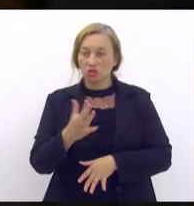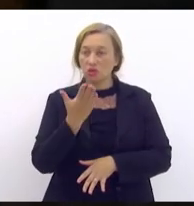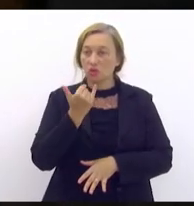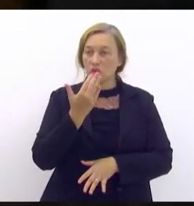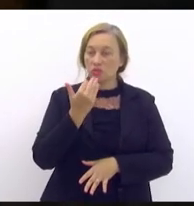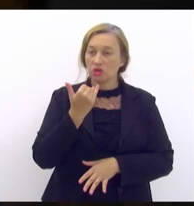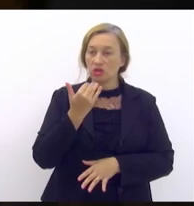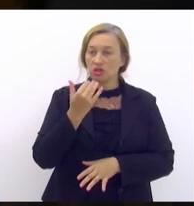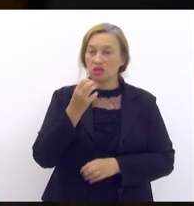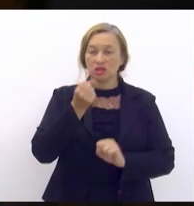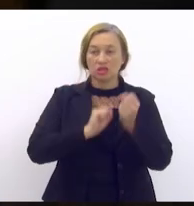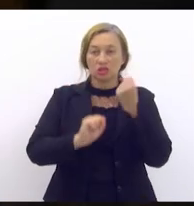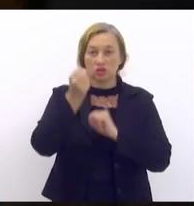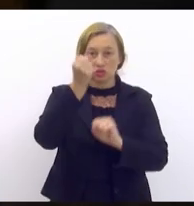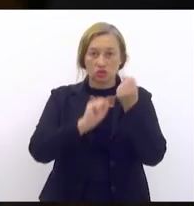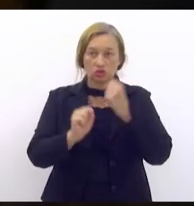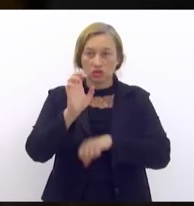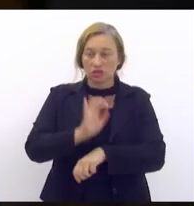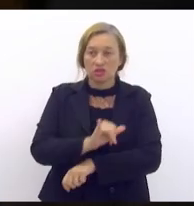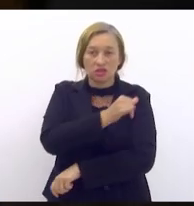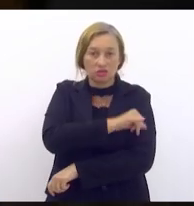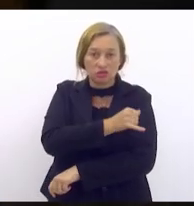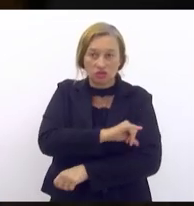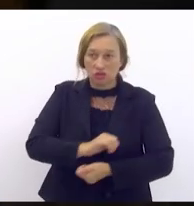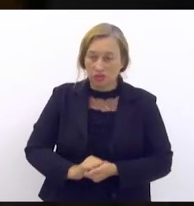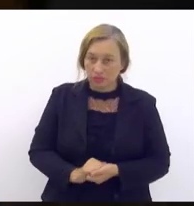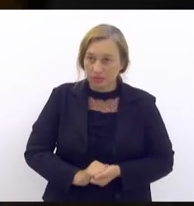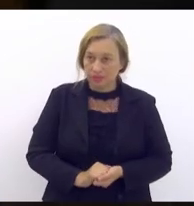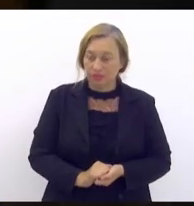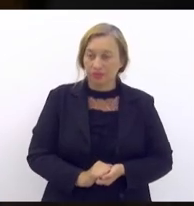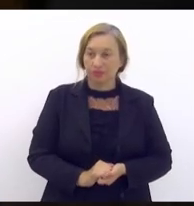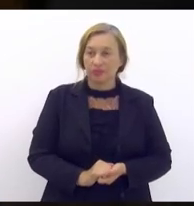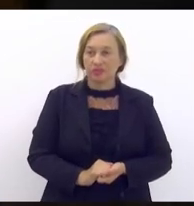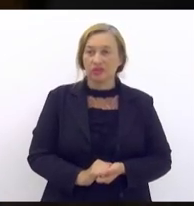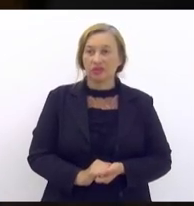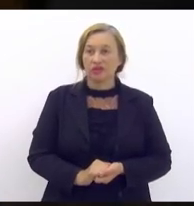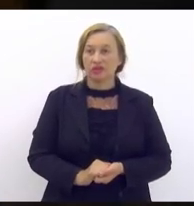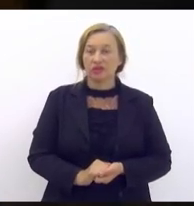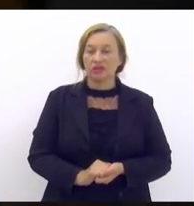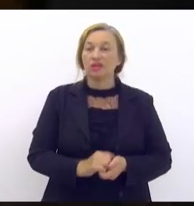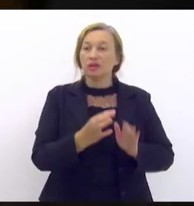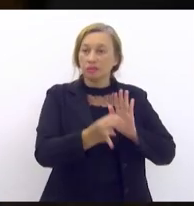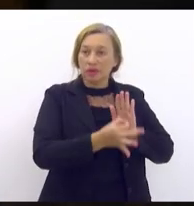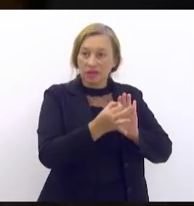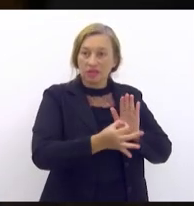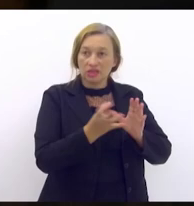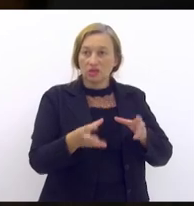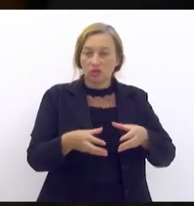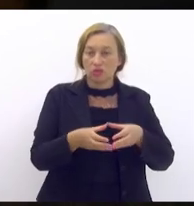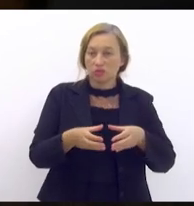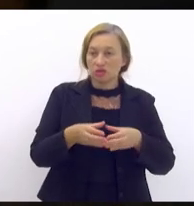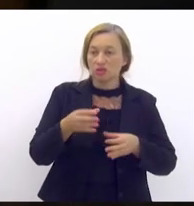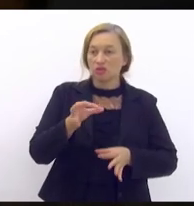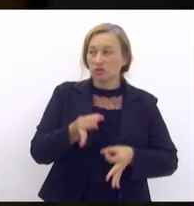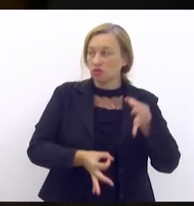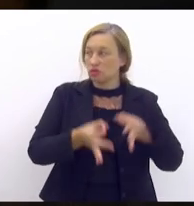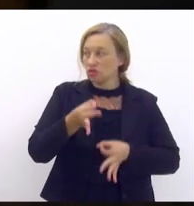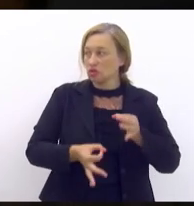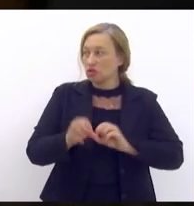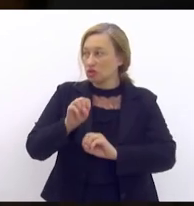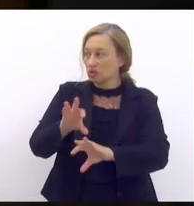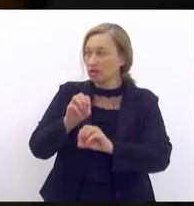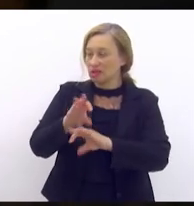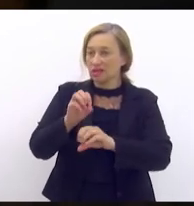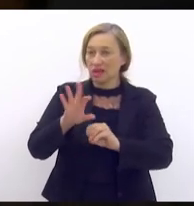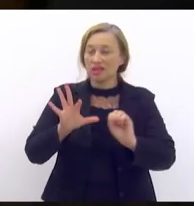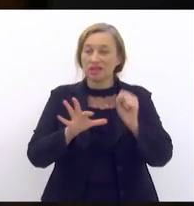alimentos processados e ultraprocessados no estado do Rio de Janeiro. Pendente de pareceres das comissões de Constituição e Justiça, de Educação,